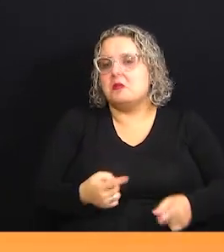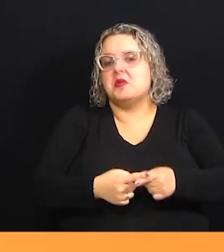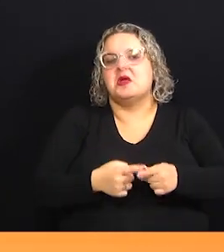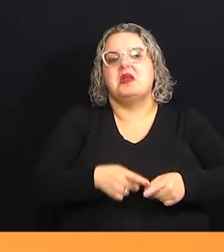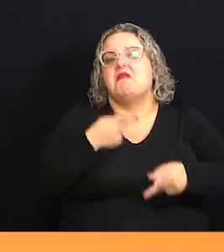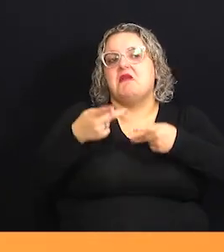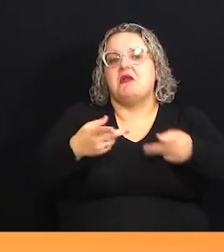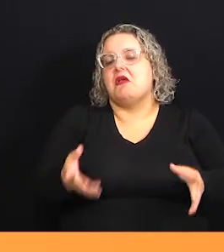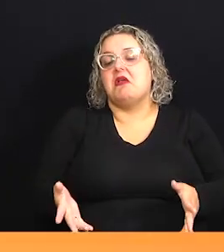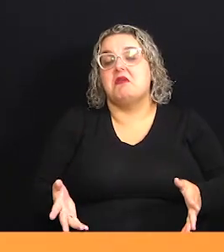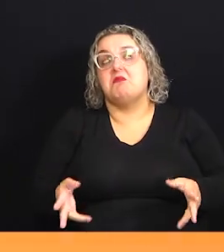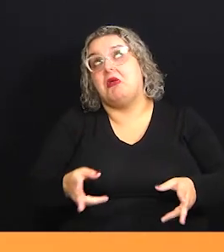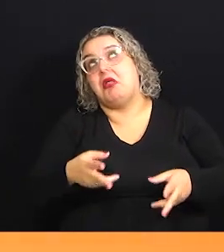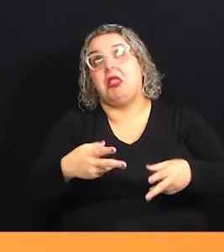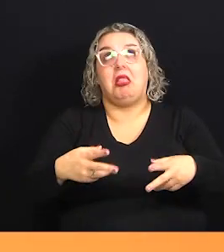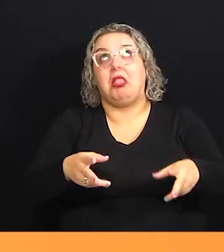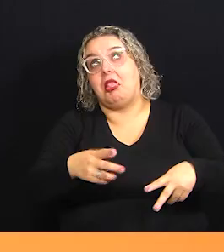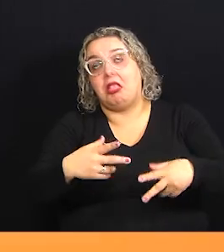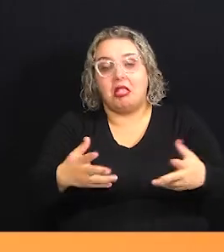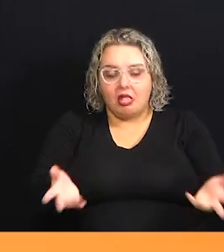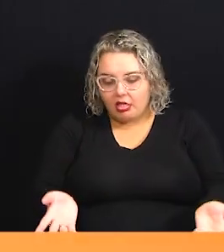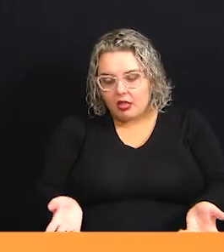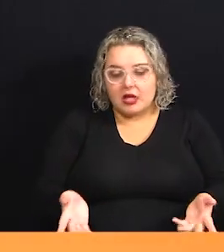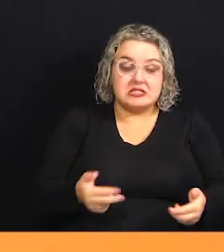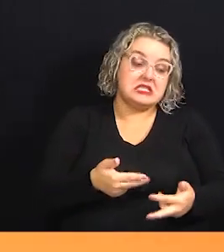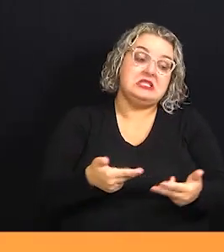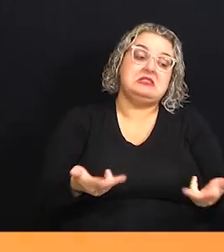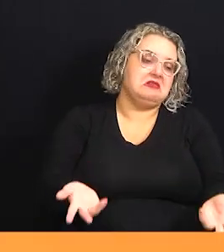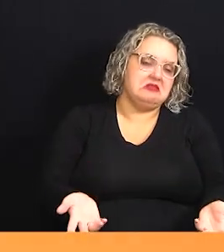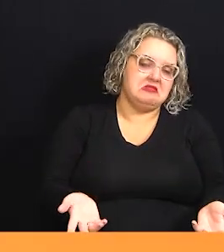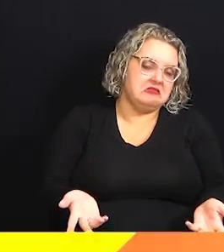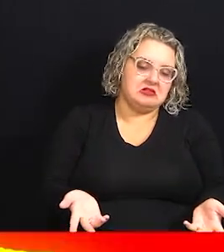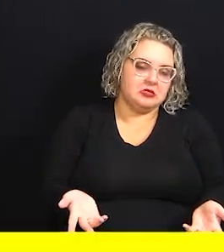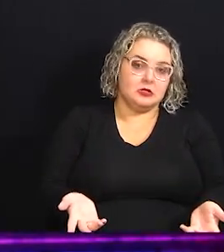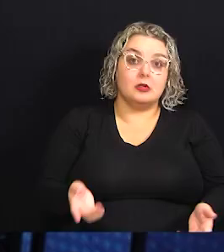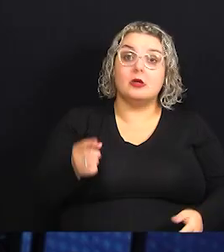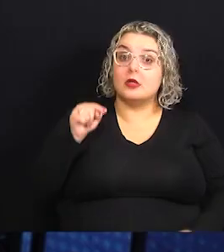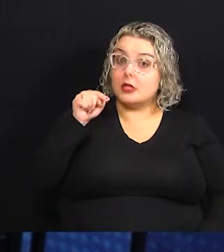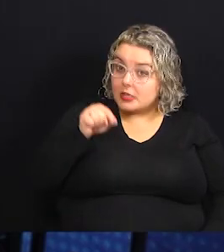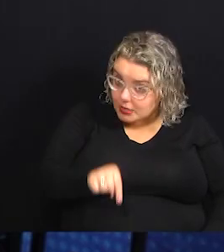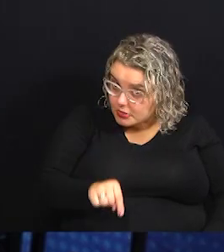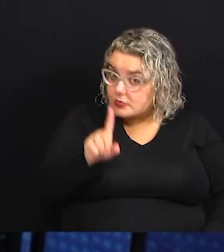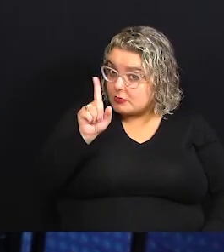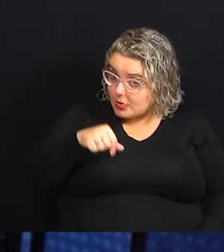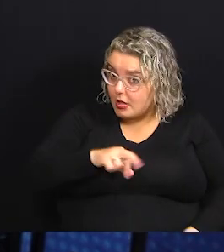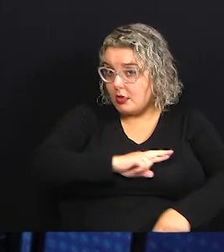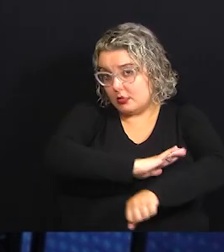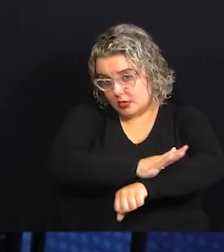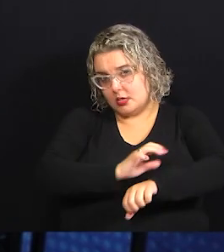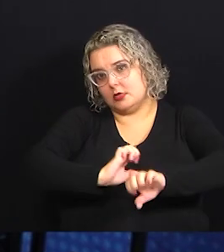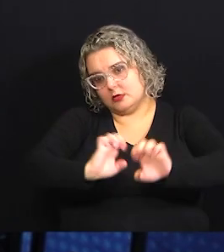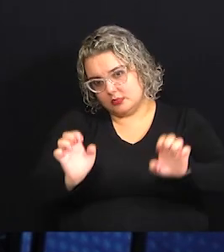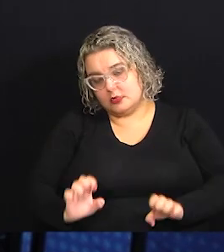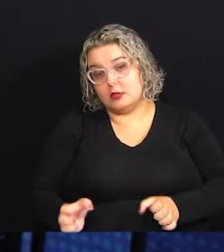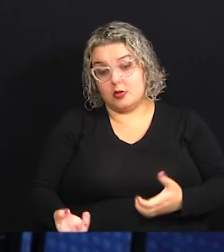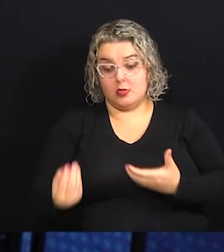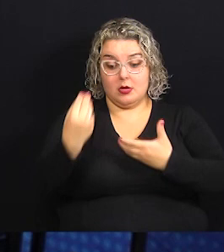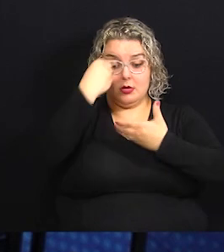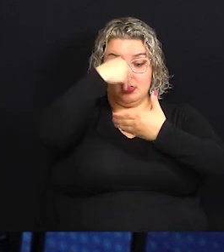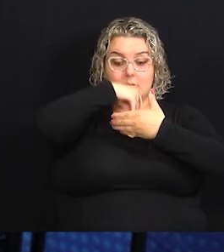Por que as pessoas estão fazendo essa tempestade num copo d'água com esses episódios? Isso se chama racismo estrutural. Faz parte do que